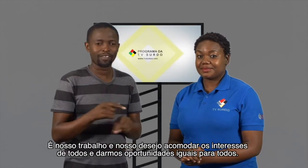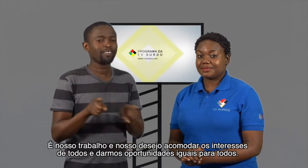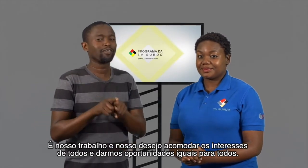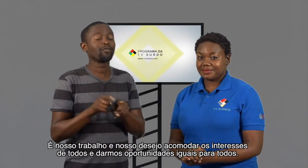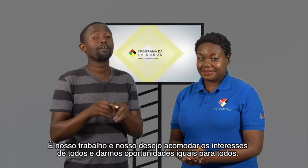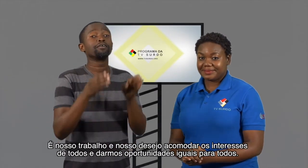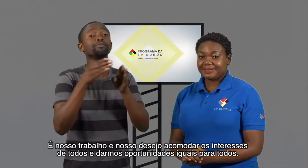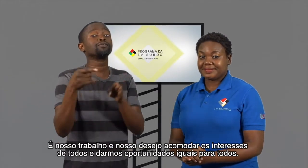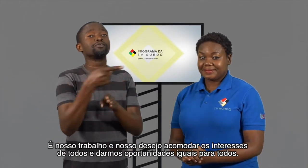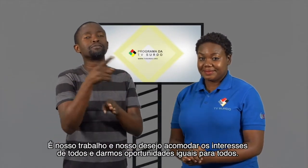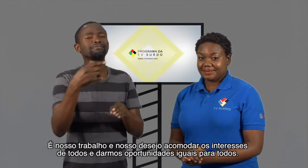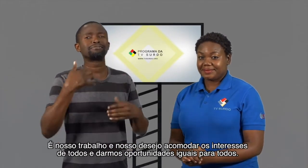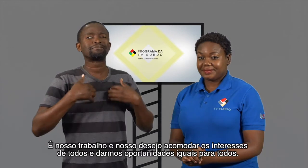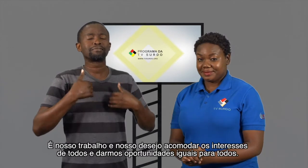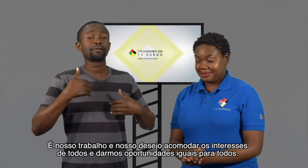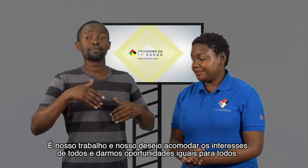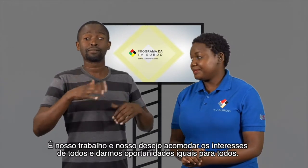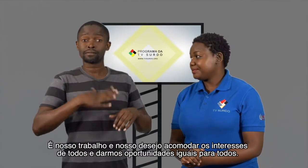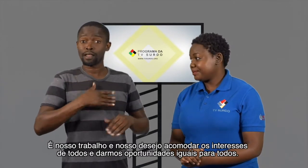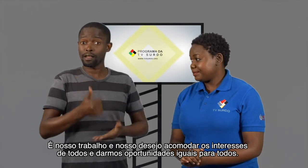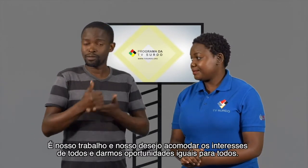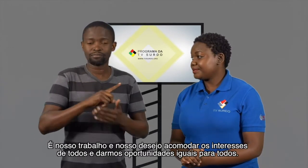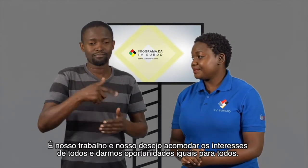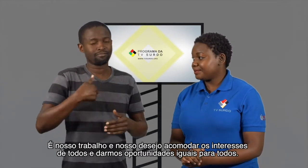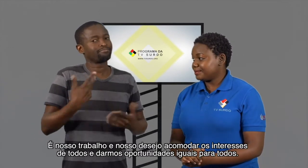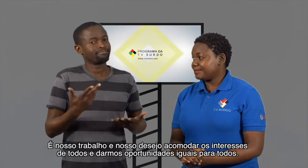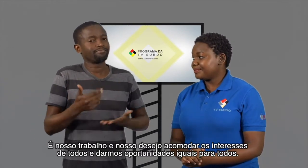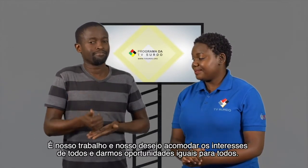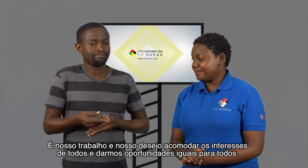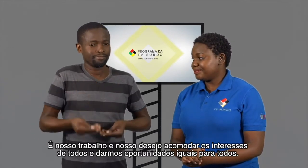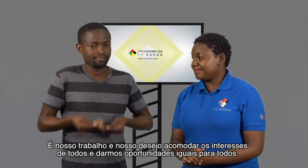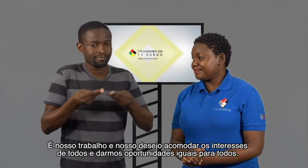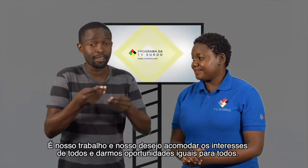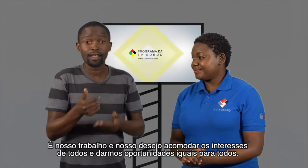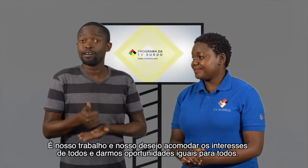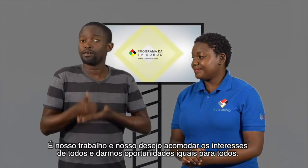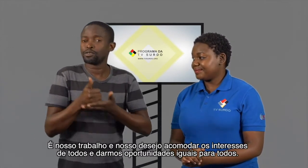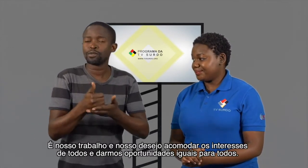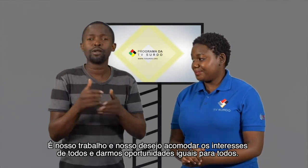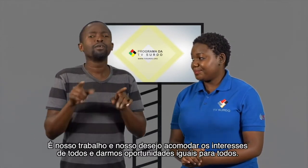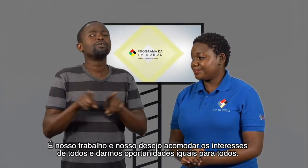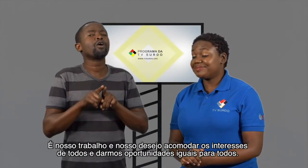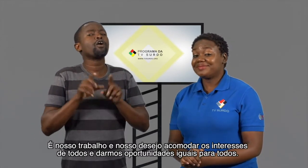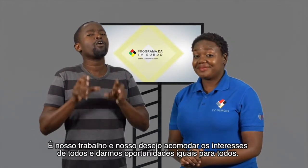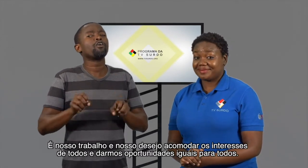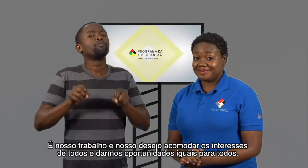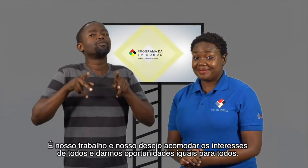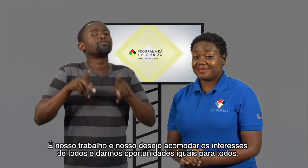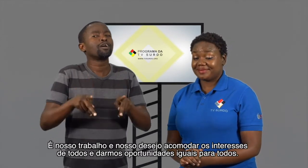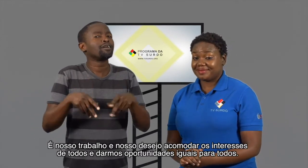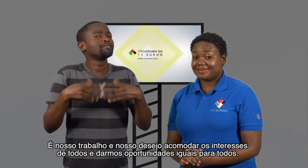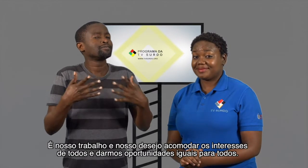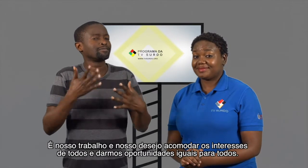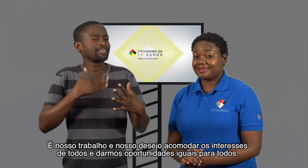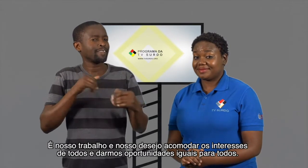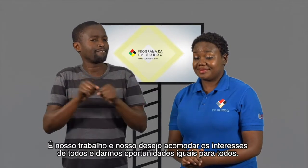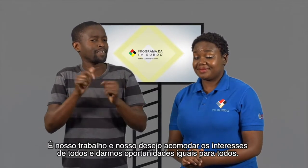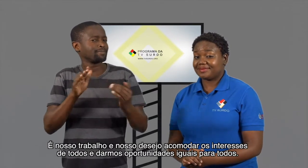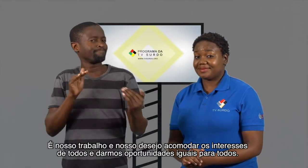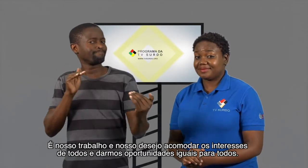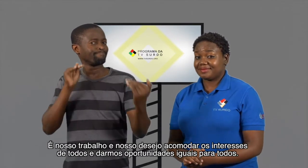É nosso trabalho e nosso desejo acomodar os interesses de todos e darmos oportunidades iguais para